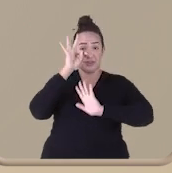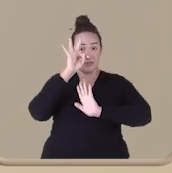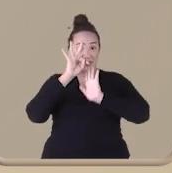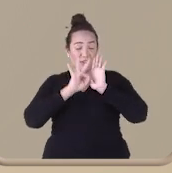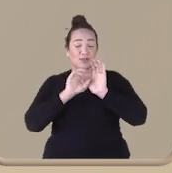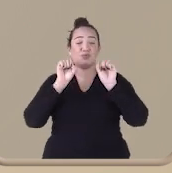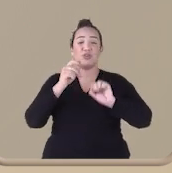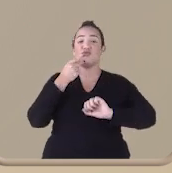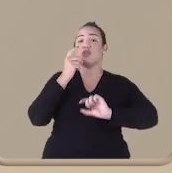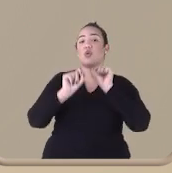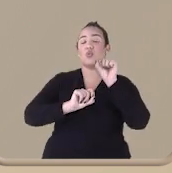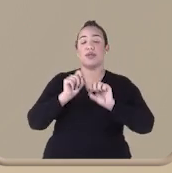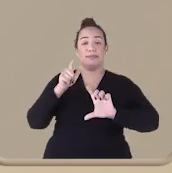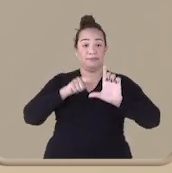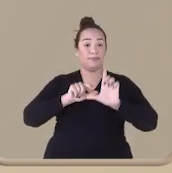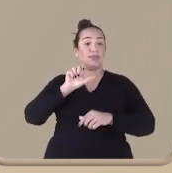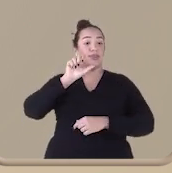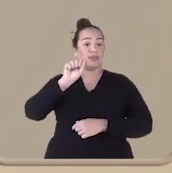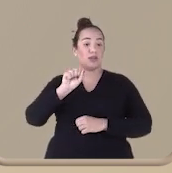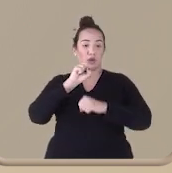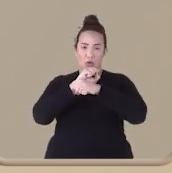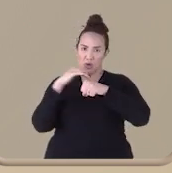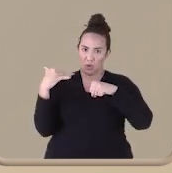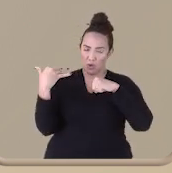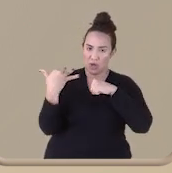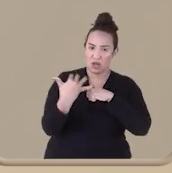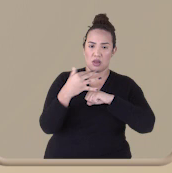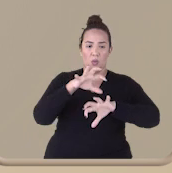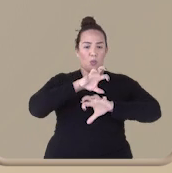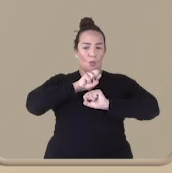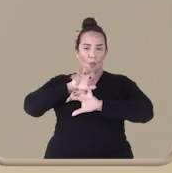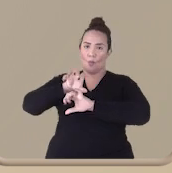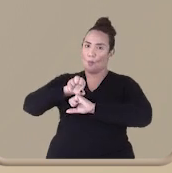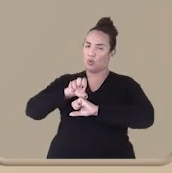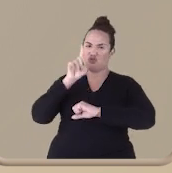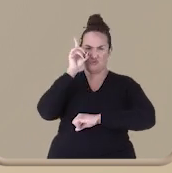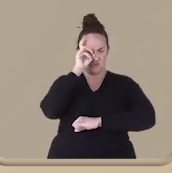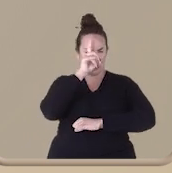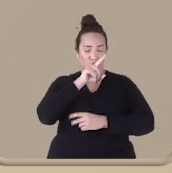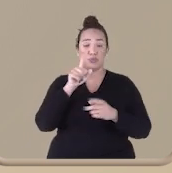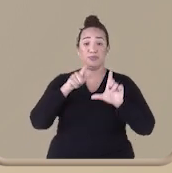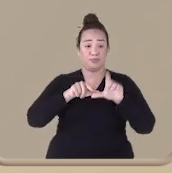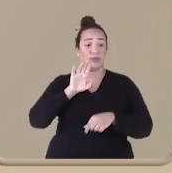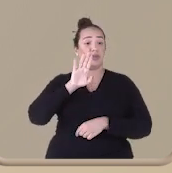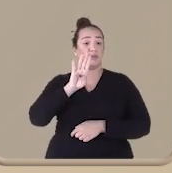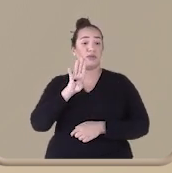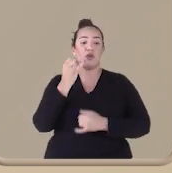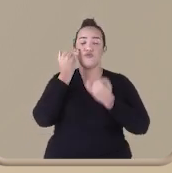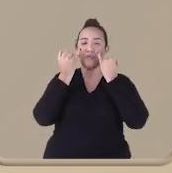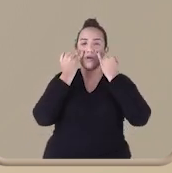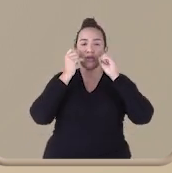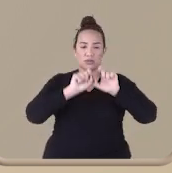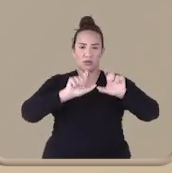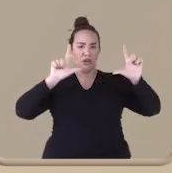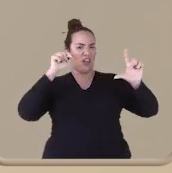É correto afirmar que A. O coronavírus é de difícil transmissão. B. As informações